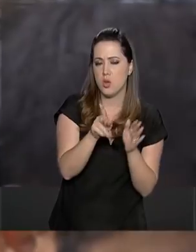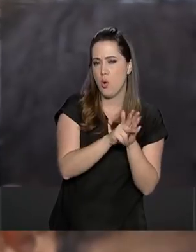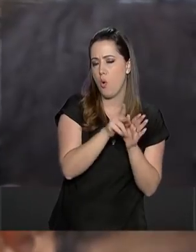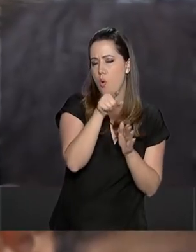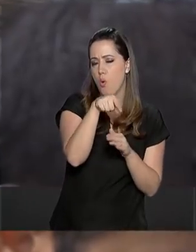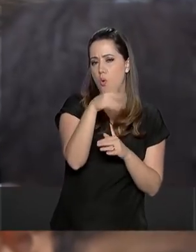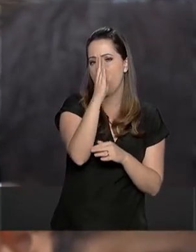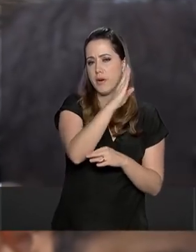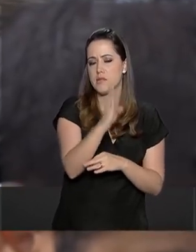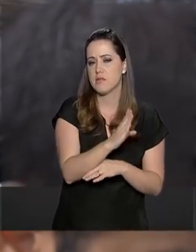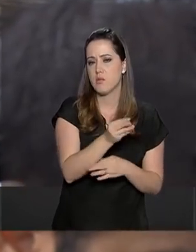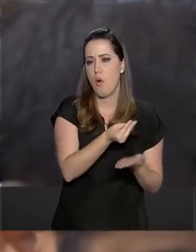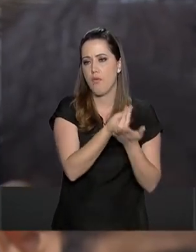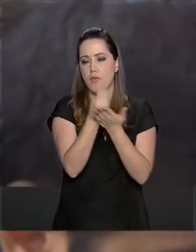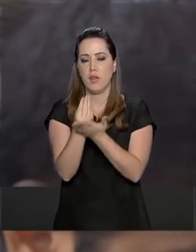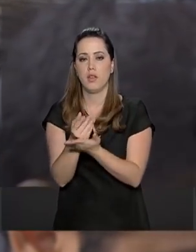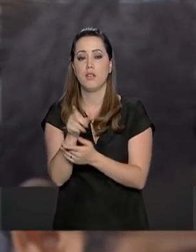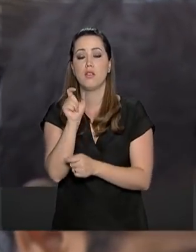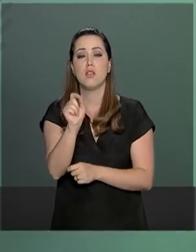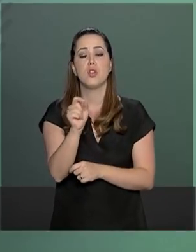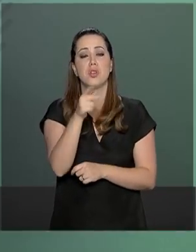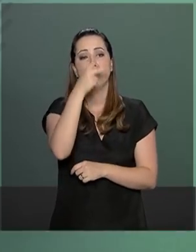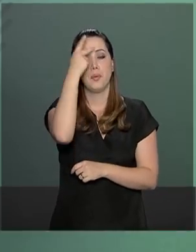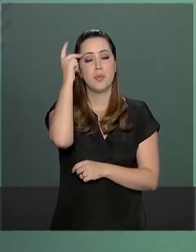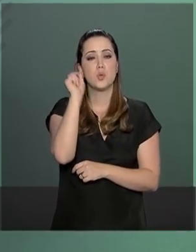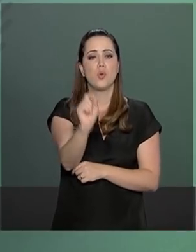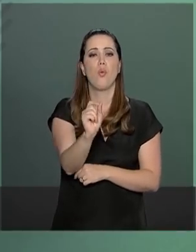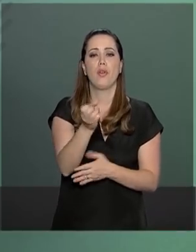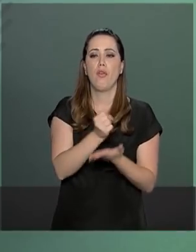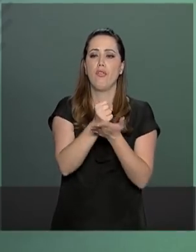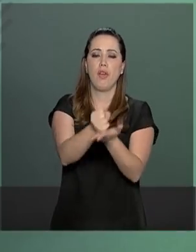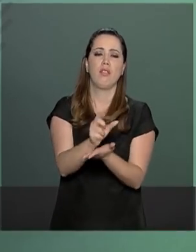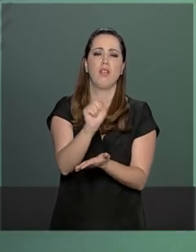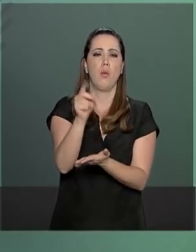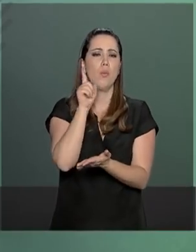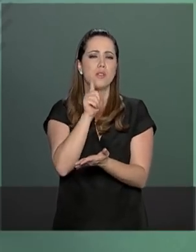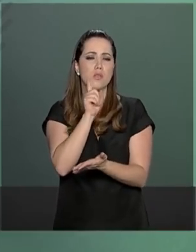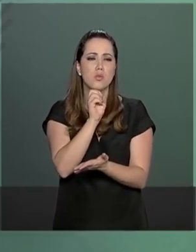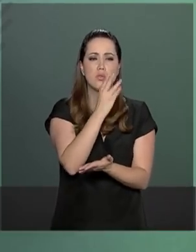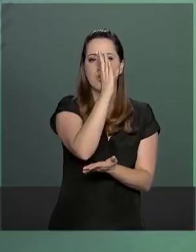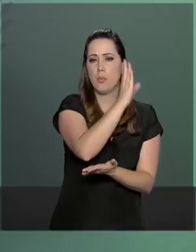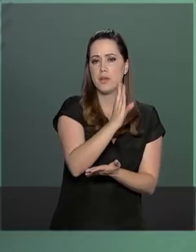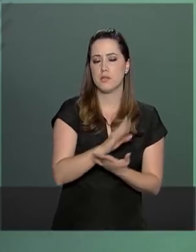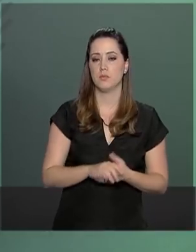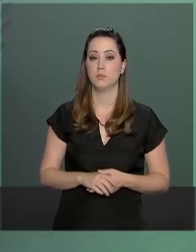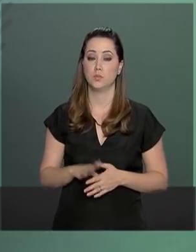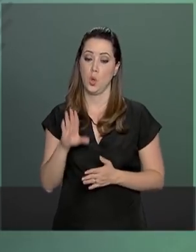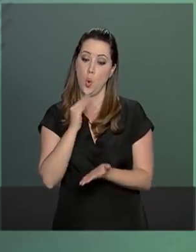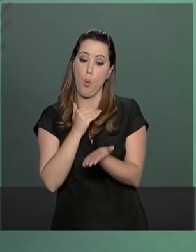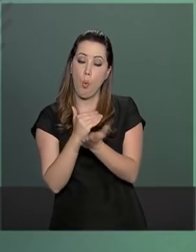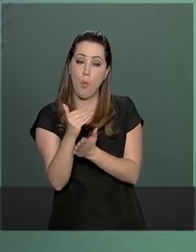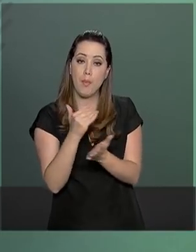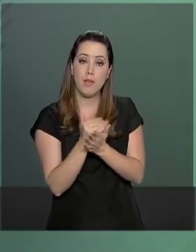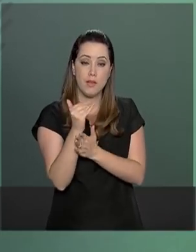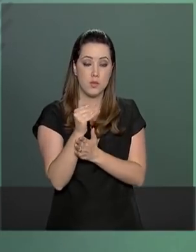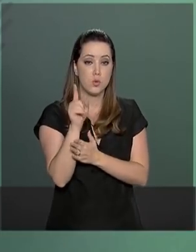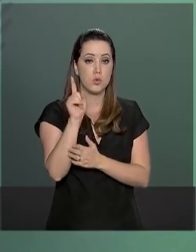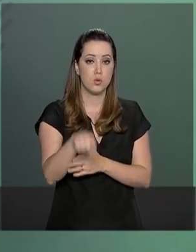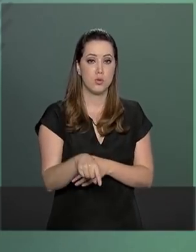é essa ajuda humanitária a idéia inicial é que o governo brasileiro patrocínio aporte desses